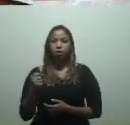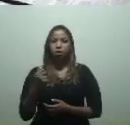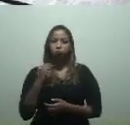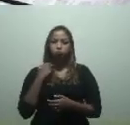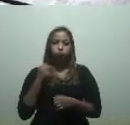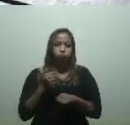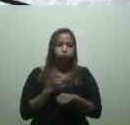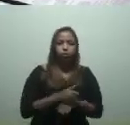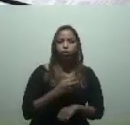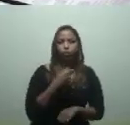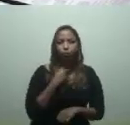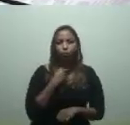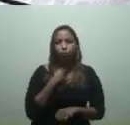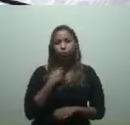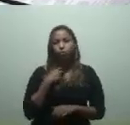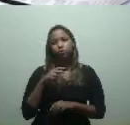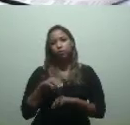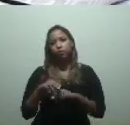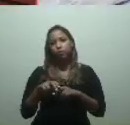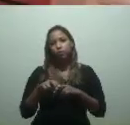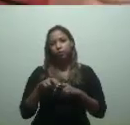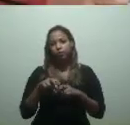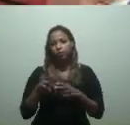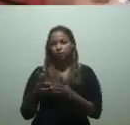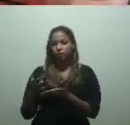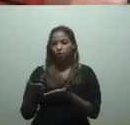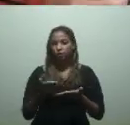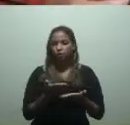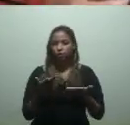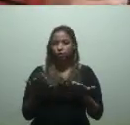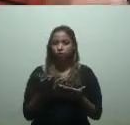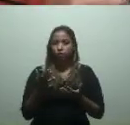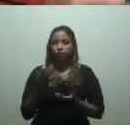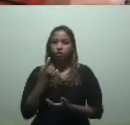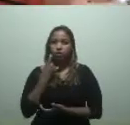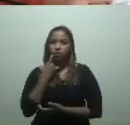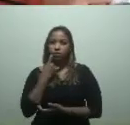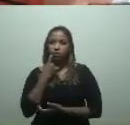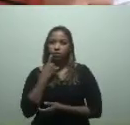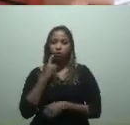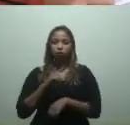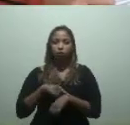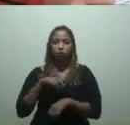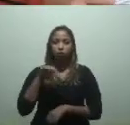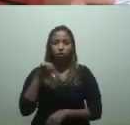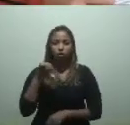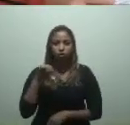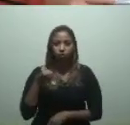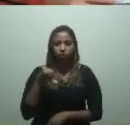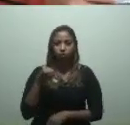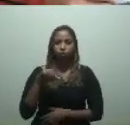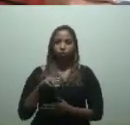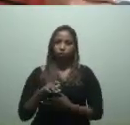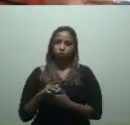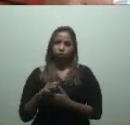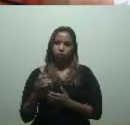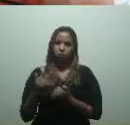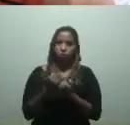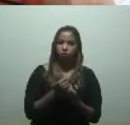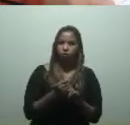para que quarta, sexta-feira, às 9h, na sala da presidência, tome posse como vereador pelo período